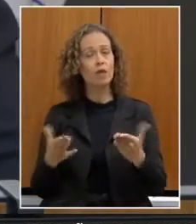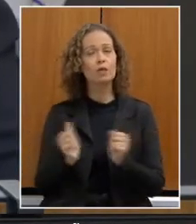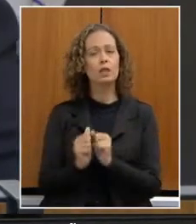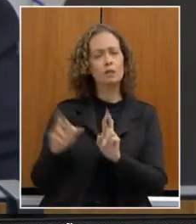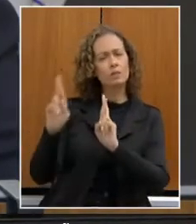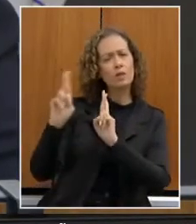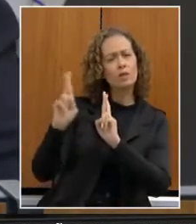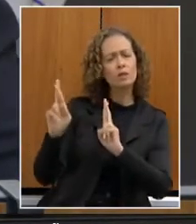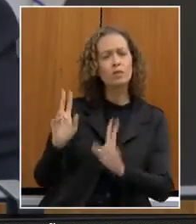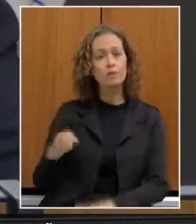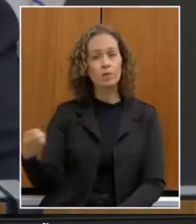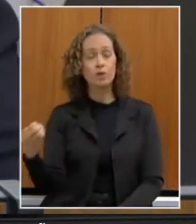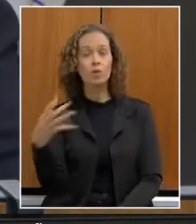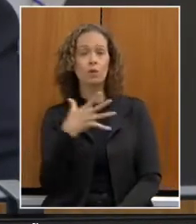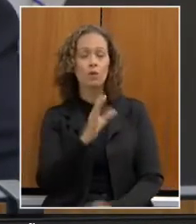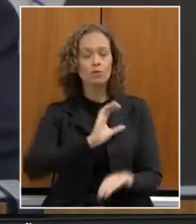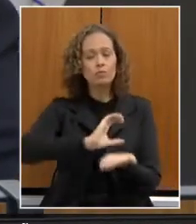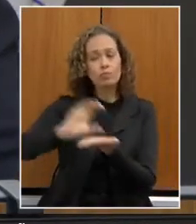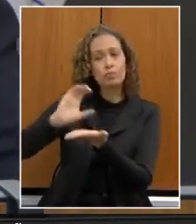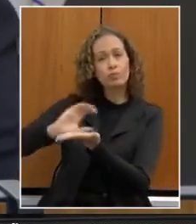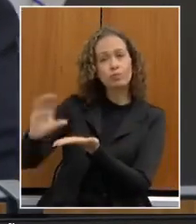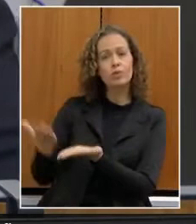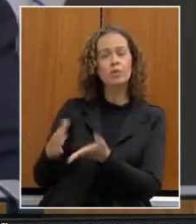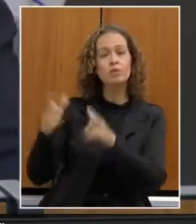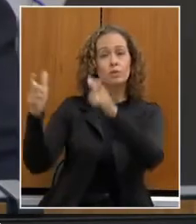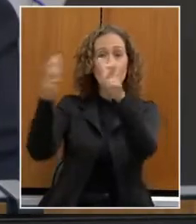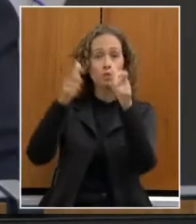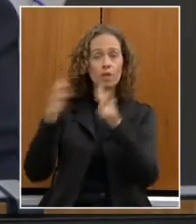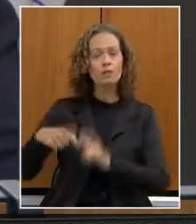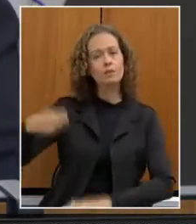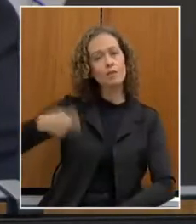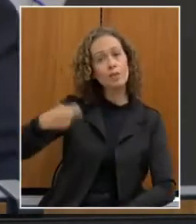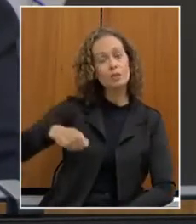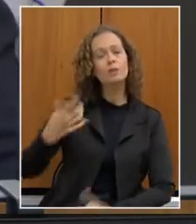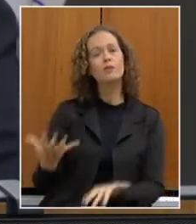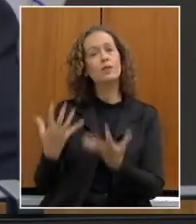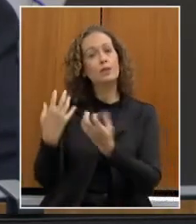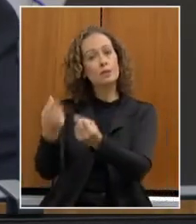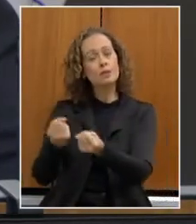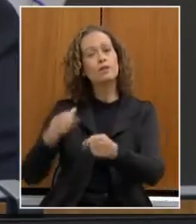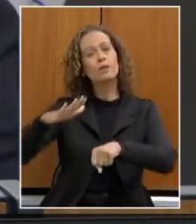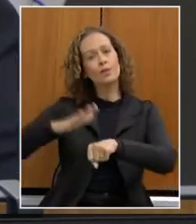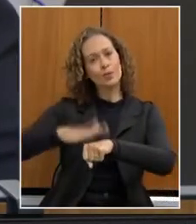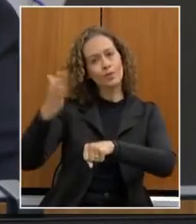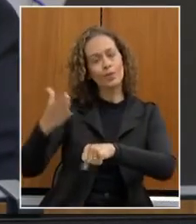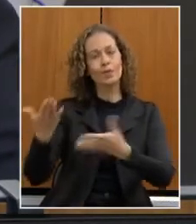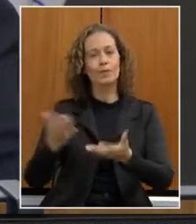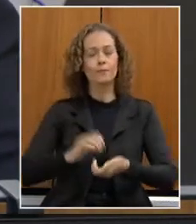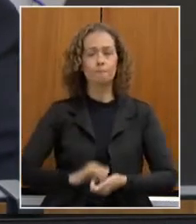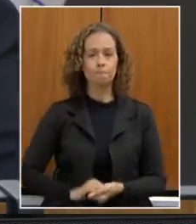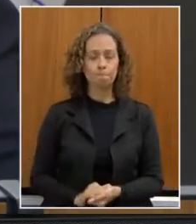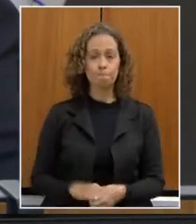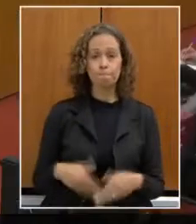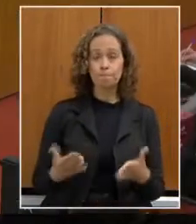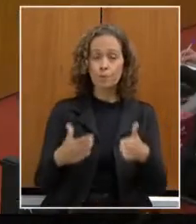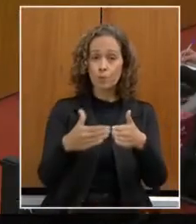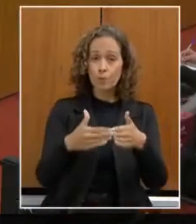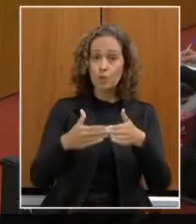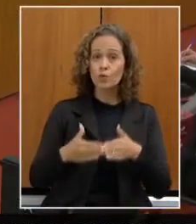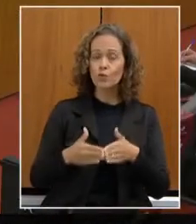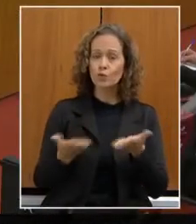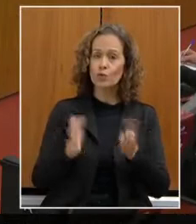é que com essa nova distribuição do Valor a Minas, regiões que precisam mais recebam mais, incluindo Unaí. Eu deixo aqui o meu pedido,